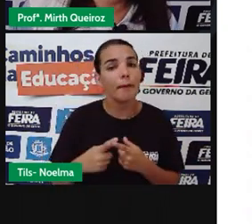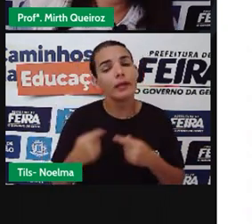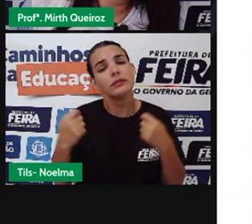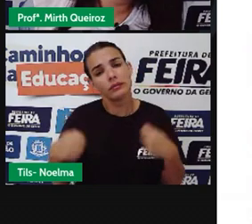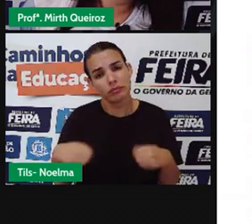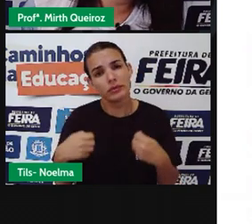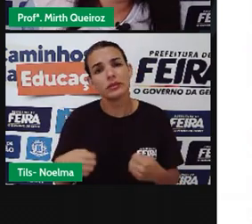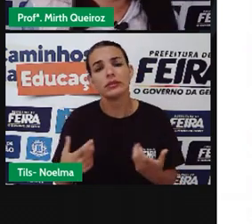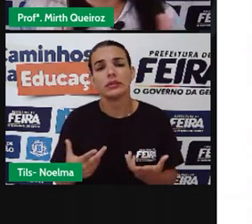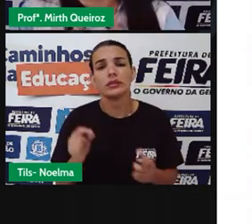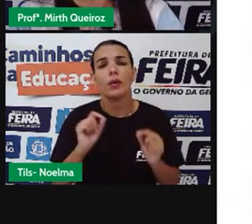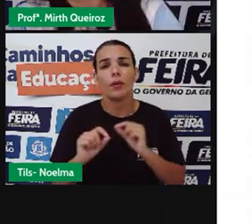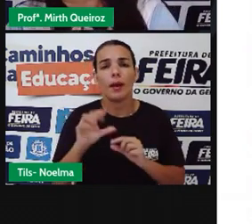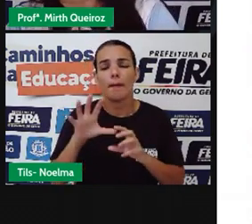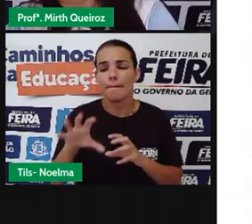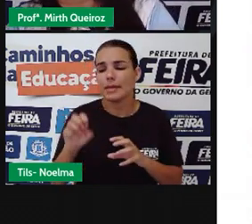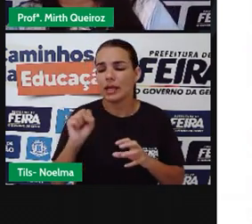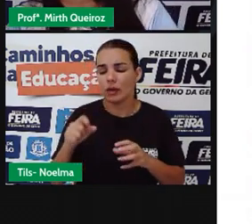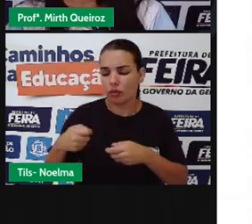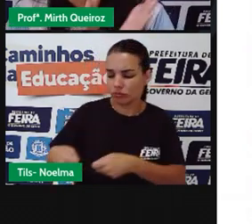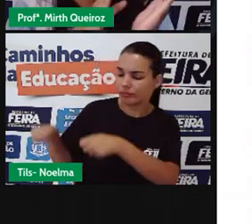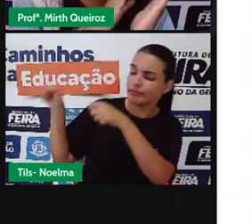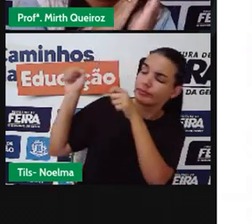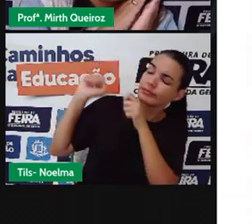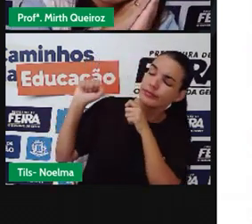você pegou e